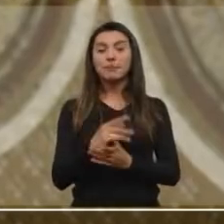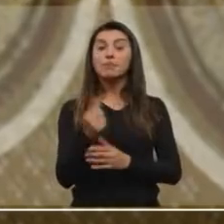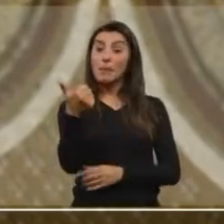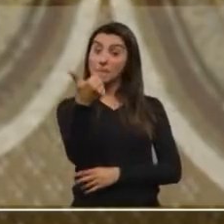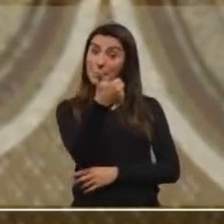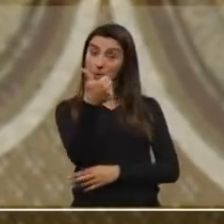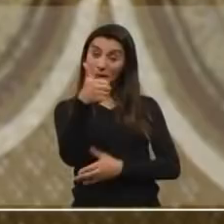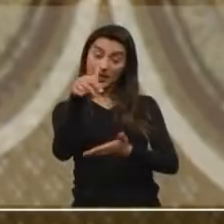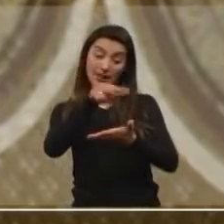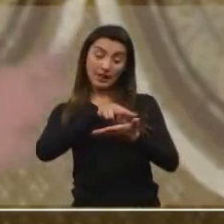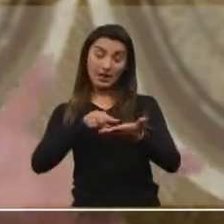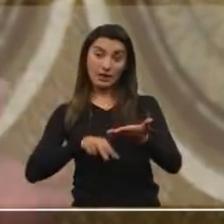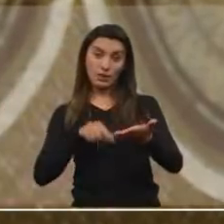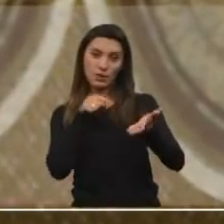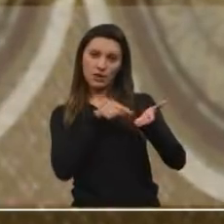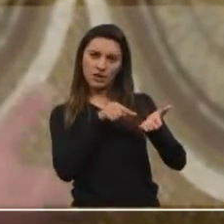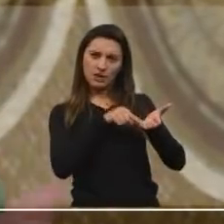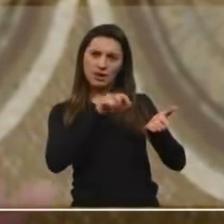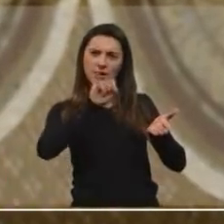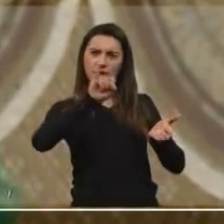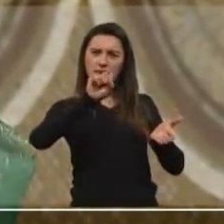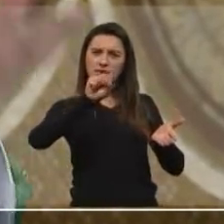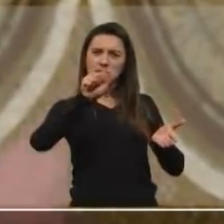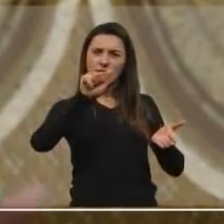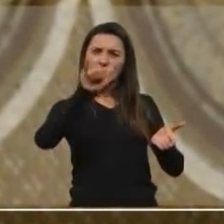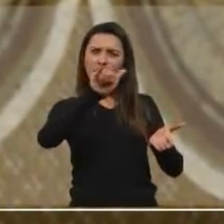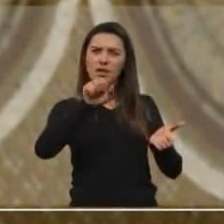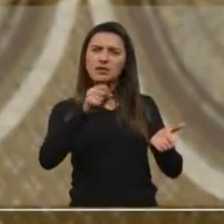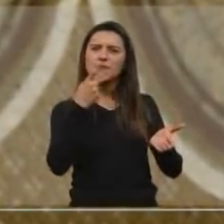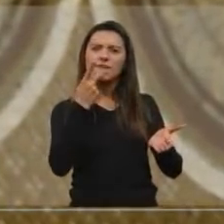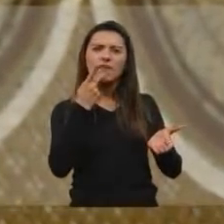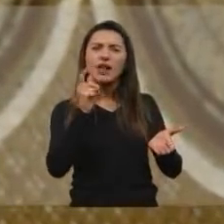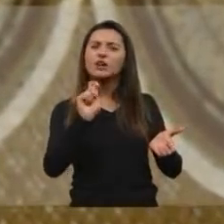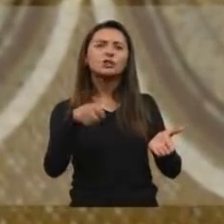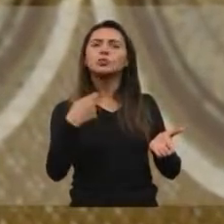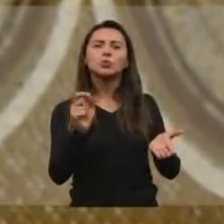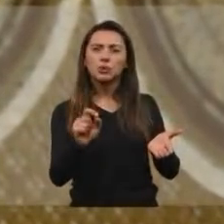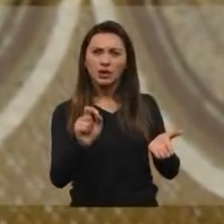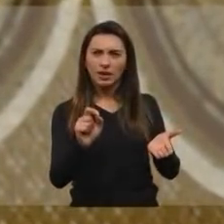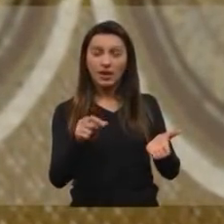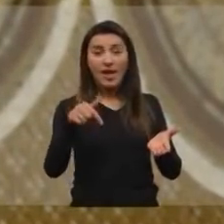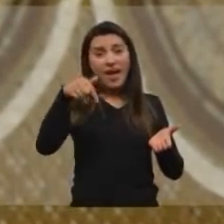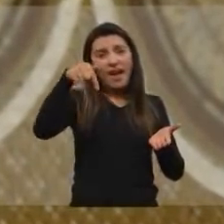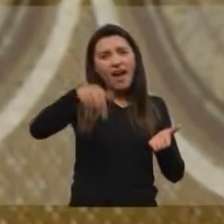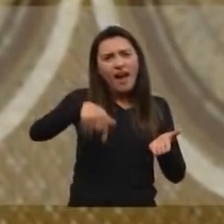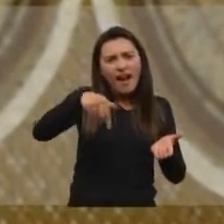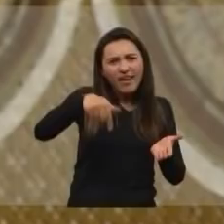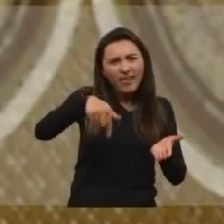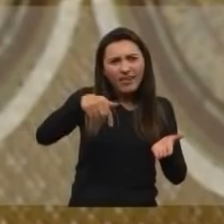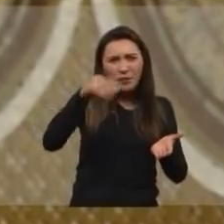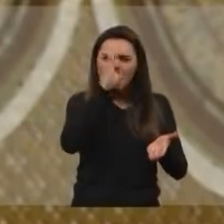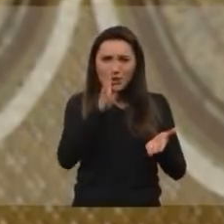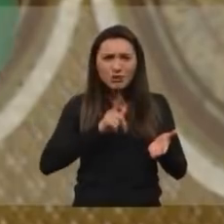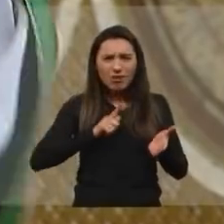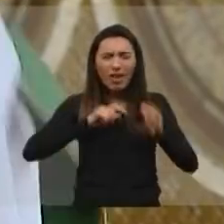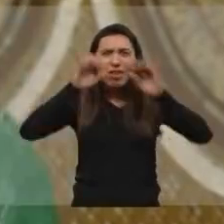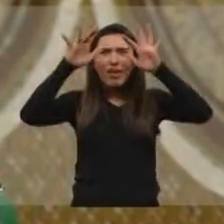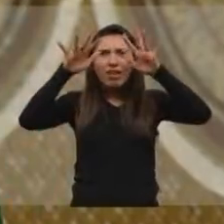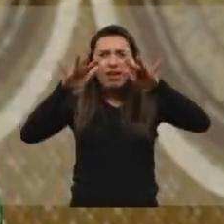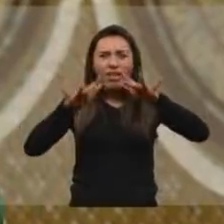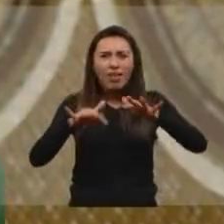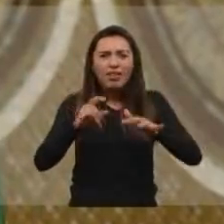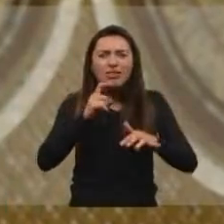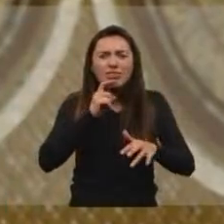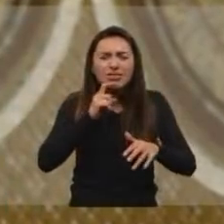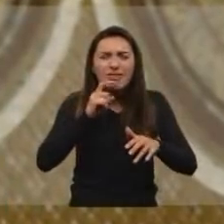primeira leitura de isaías nos fala claramente aqui no nosso hemisfério não temos neve mas a